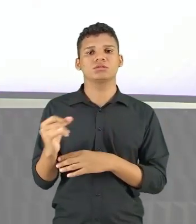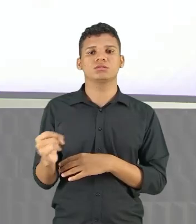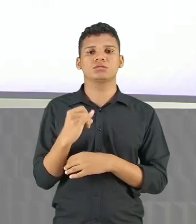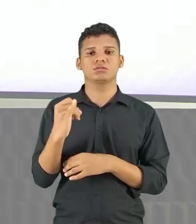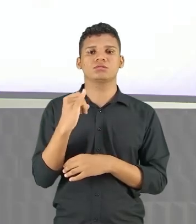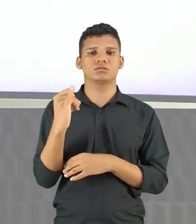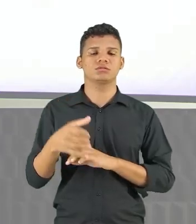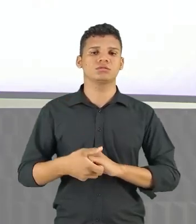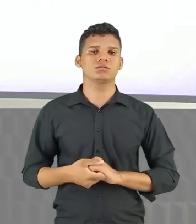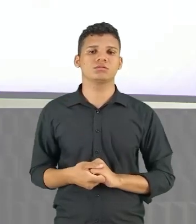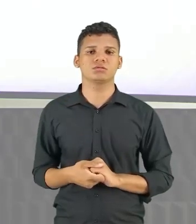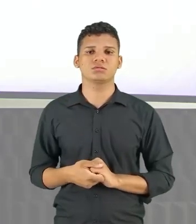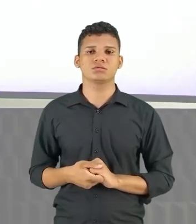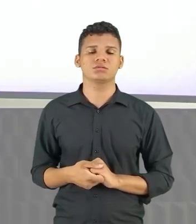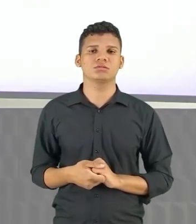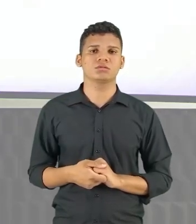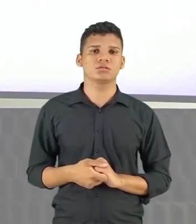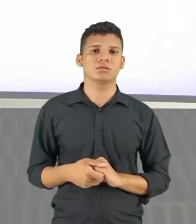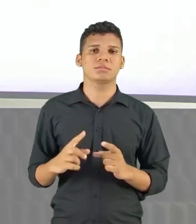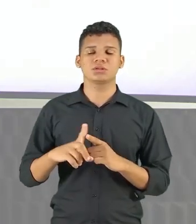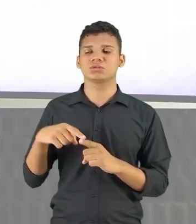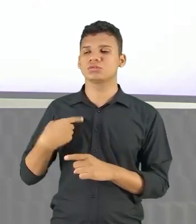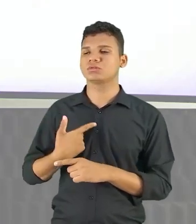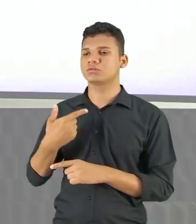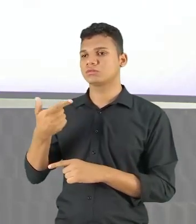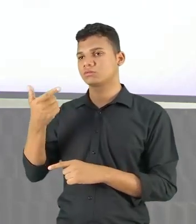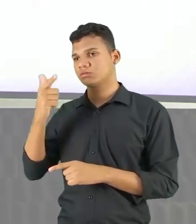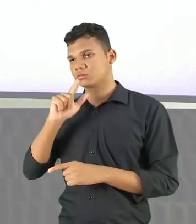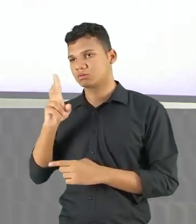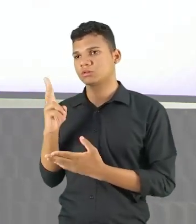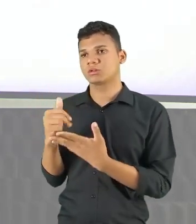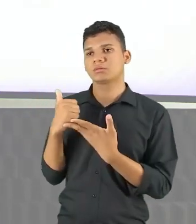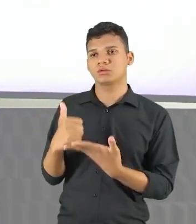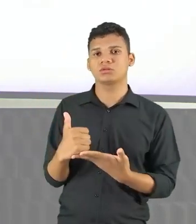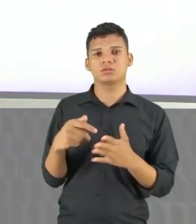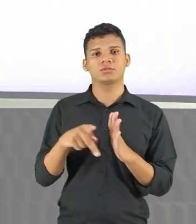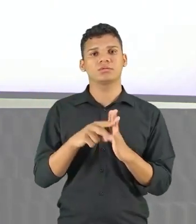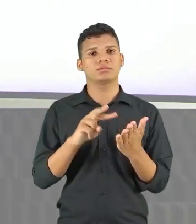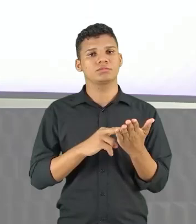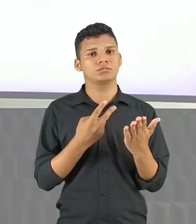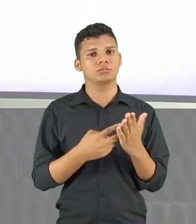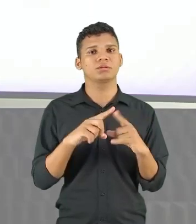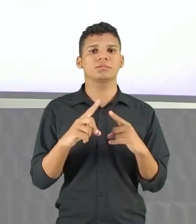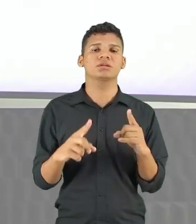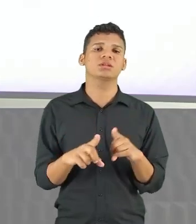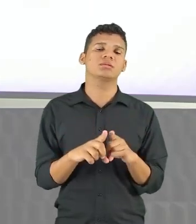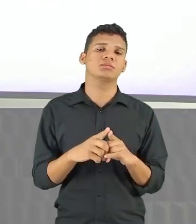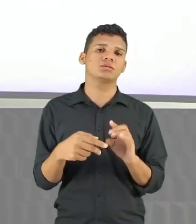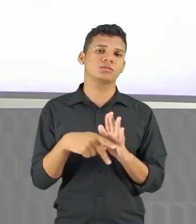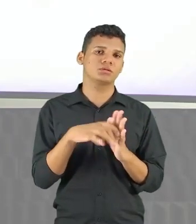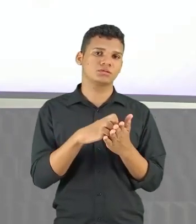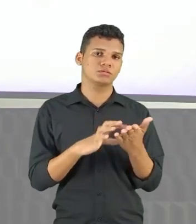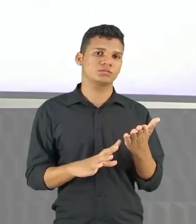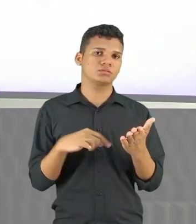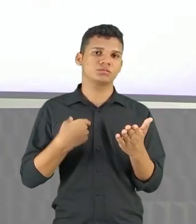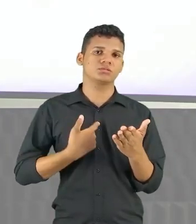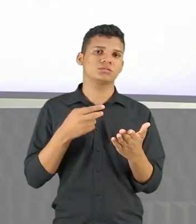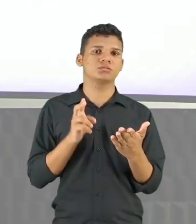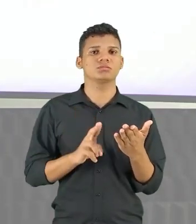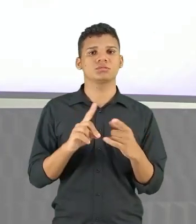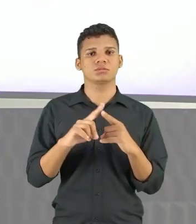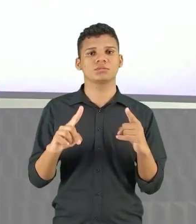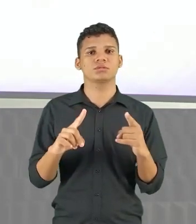Se a gente conseguir capturar essas pistas, isso nos ajuda a interpretar. Às vezes, quando a gente está fazendo questões de Enem, às vezes a gente erra porque a